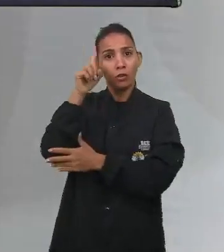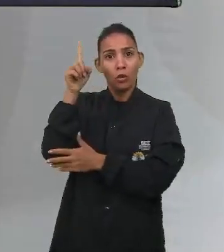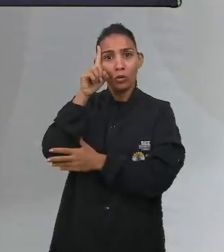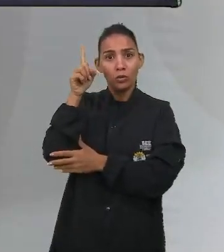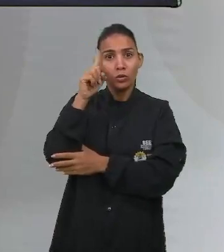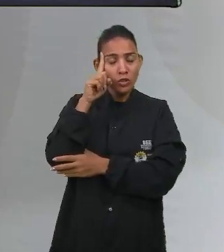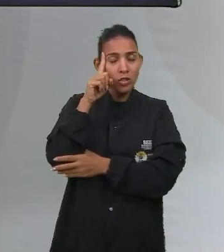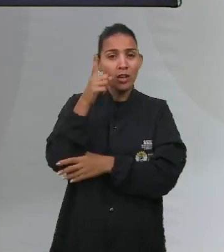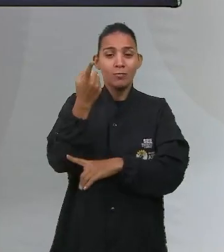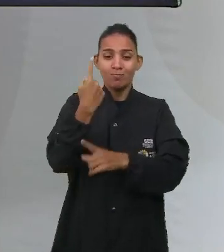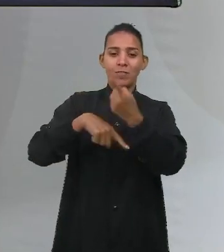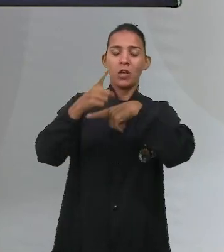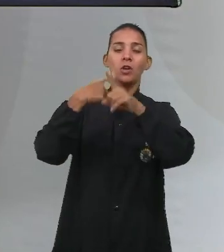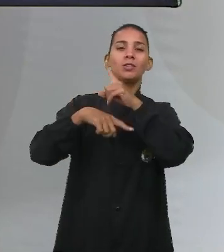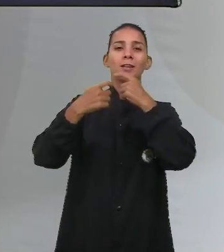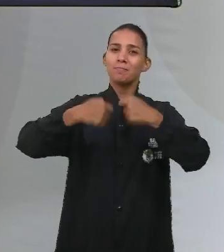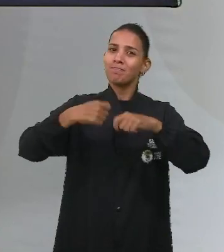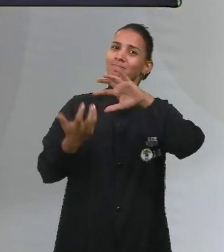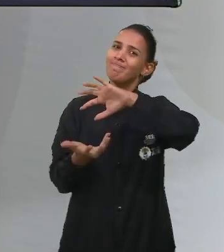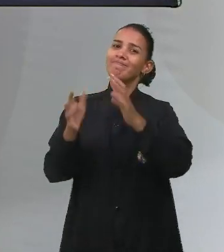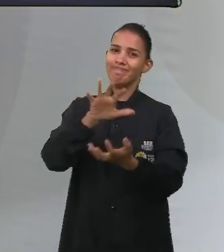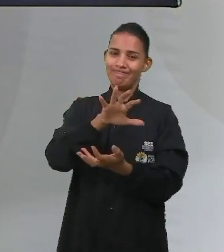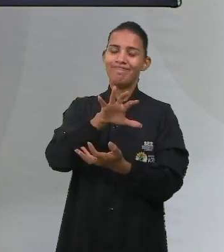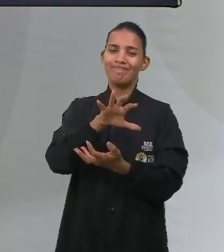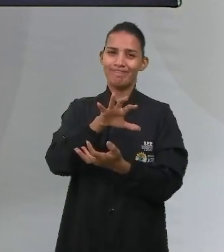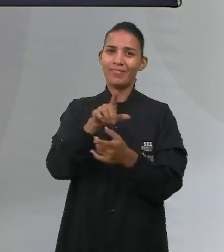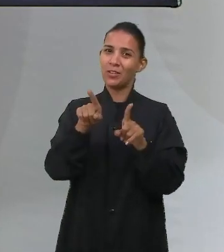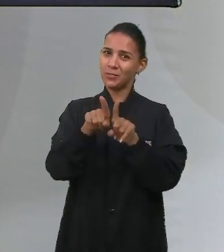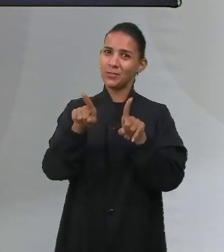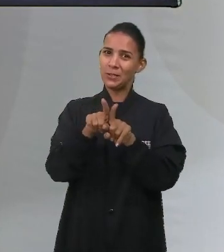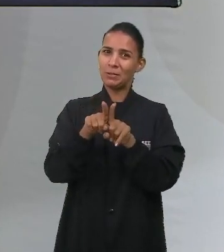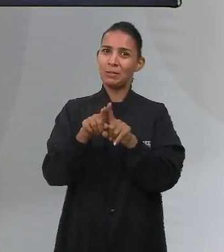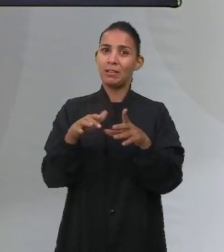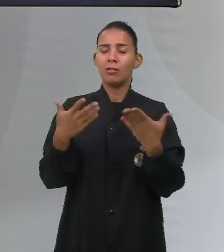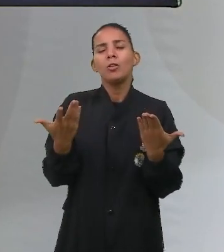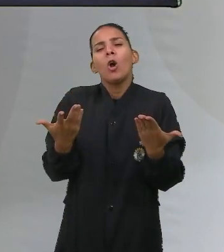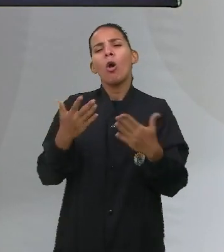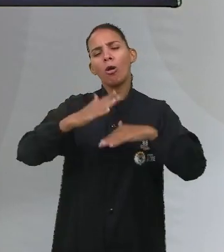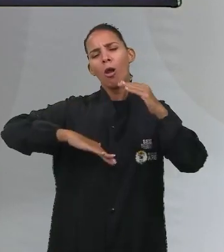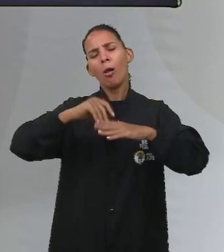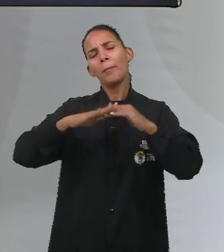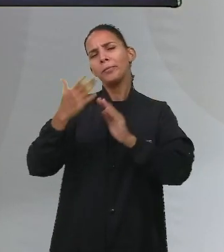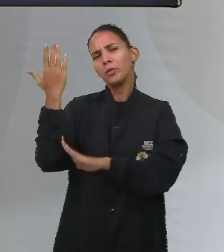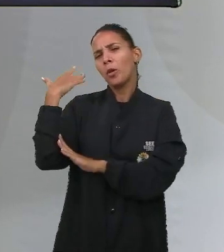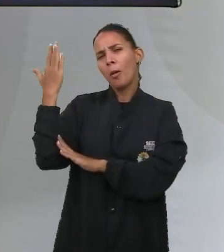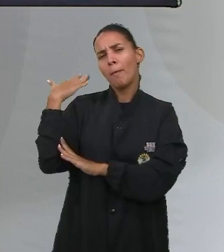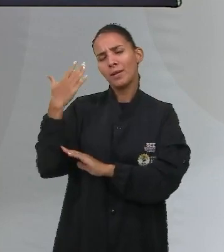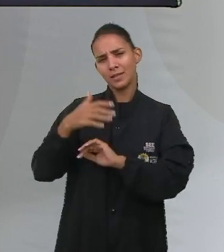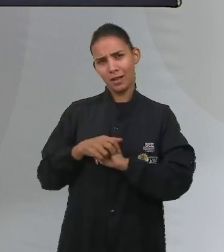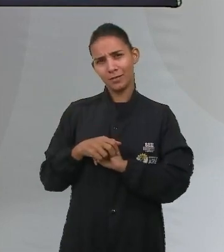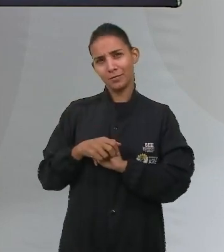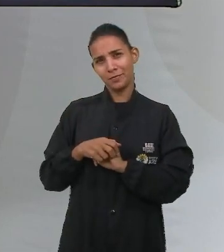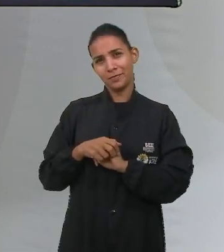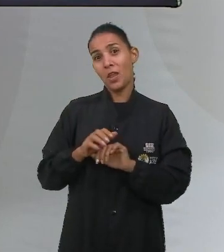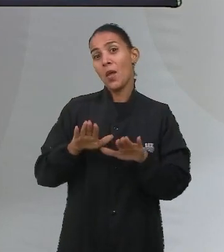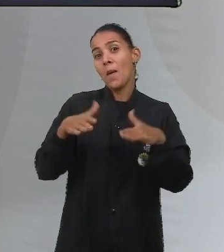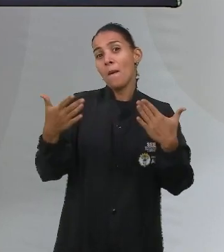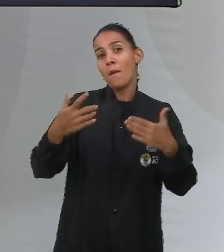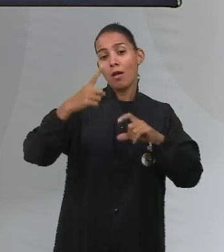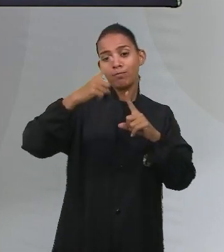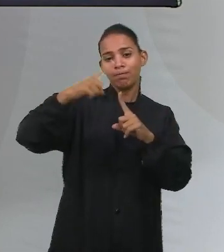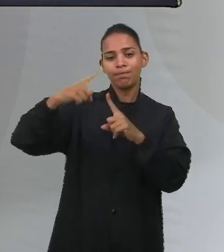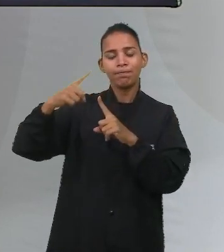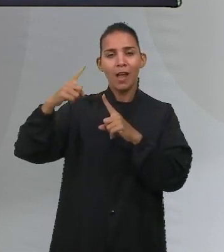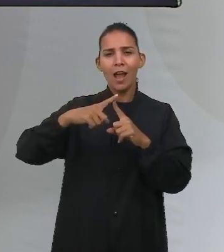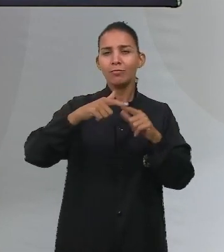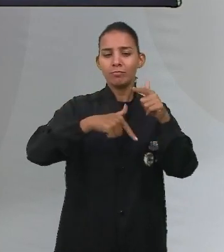se transformam. Então, por exemplo, quais as profissões existentes no passado? Quais eram os tipos de trabalho